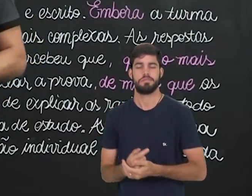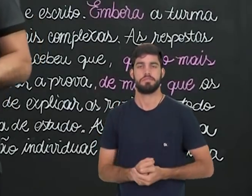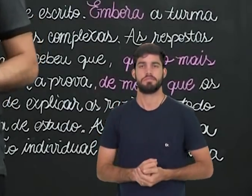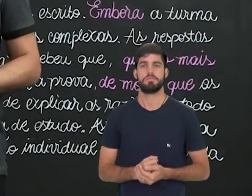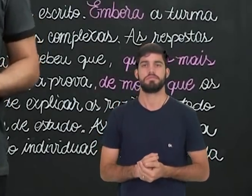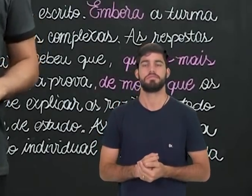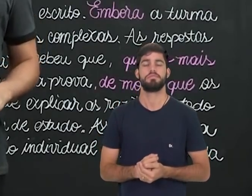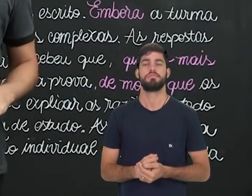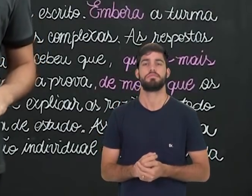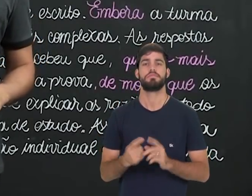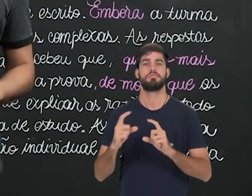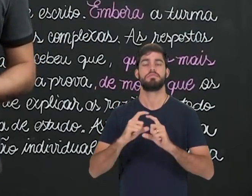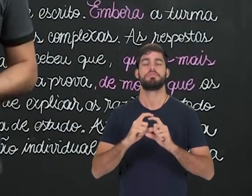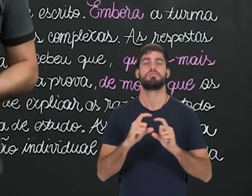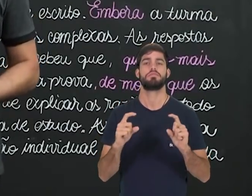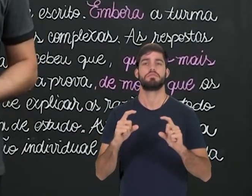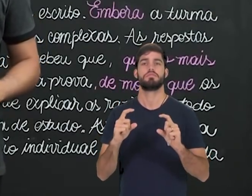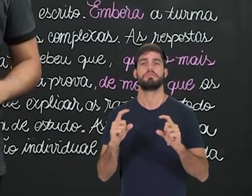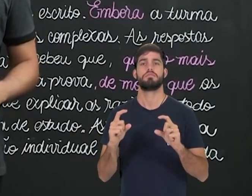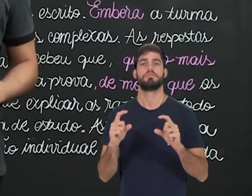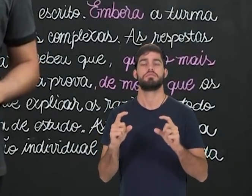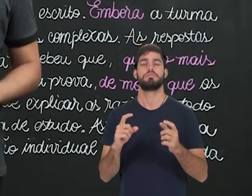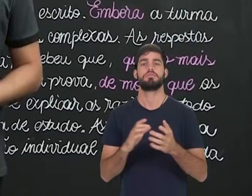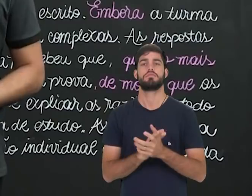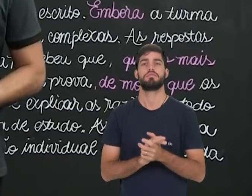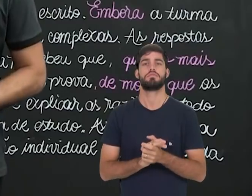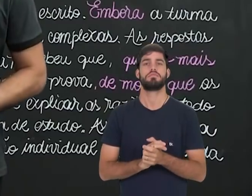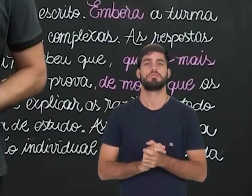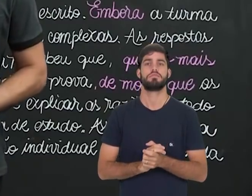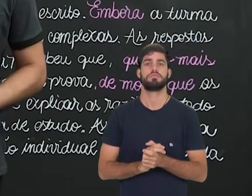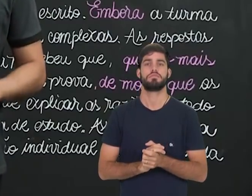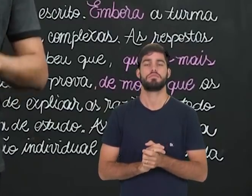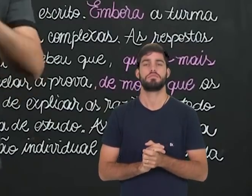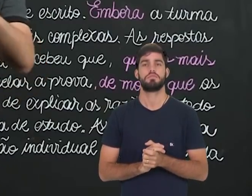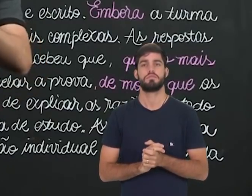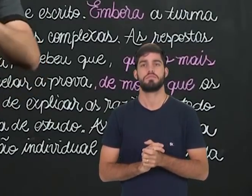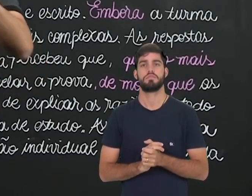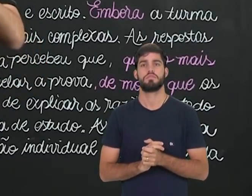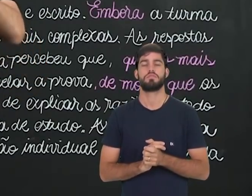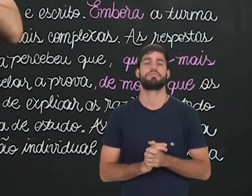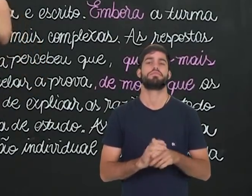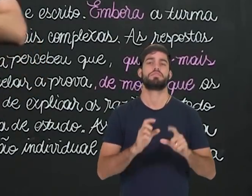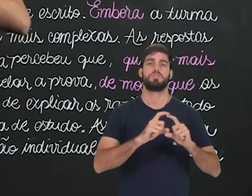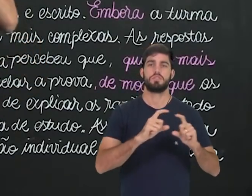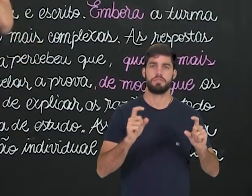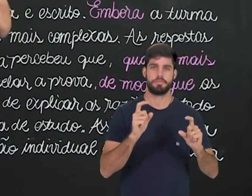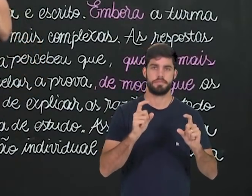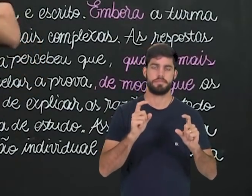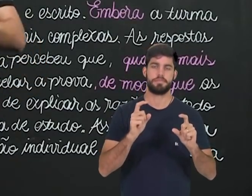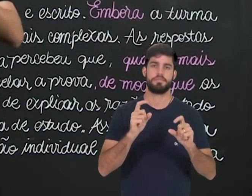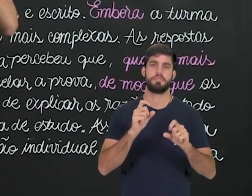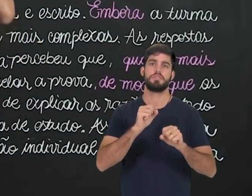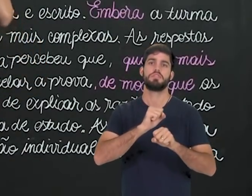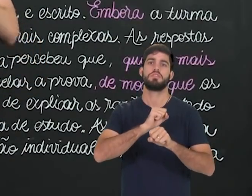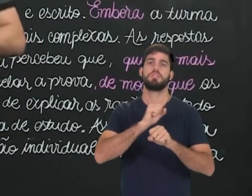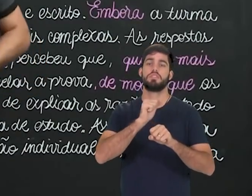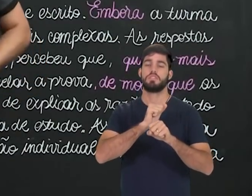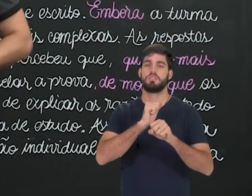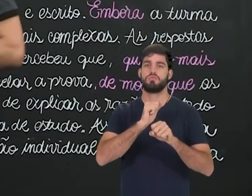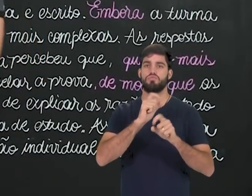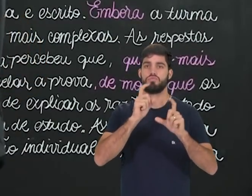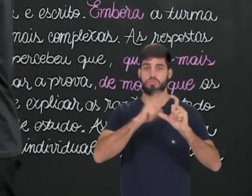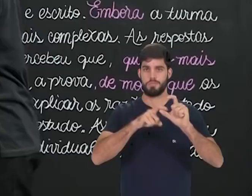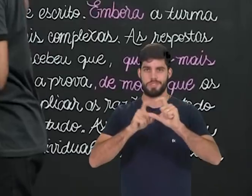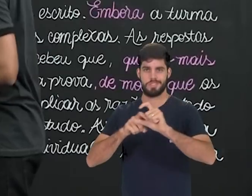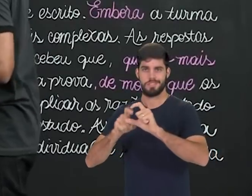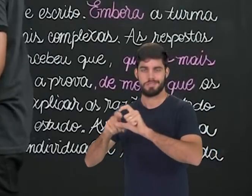orações introduzidas por conjunções de caráter concessivo de oração subordinada adverbial